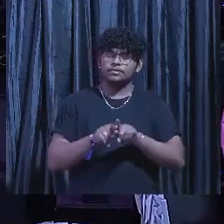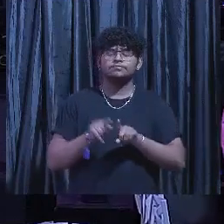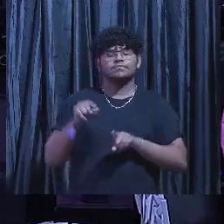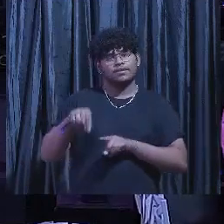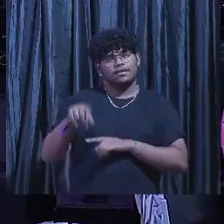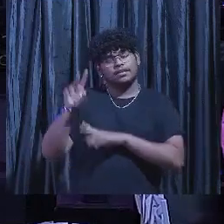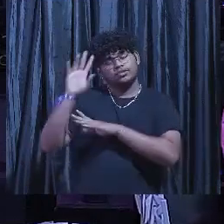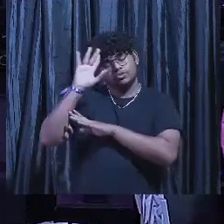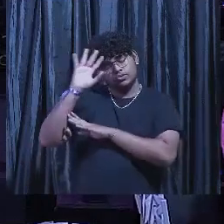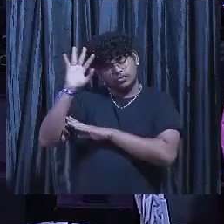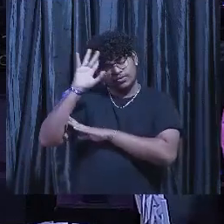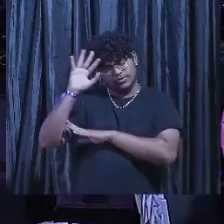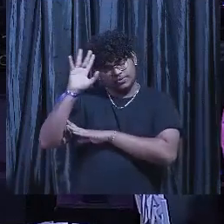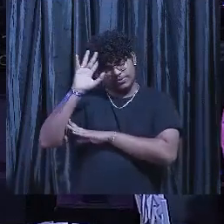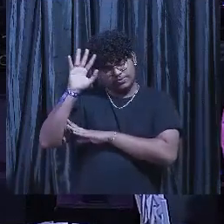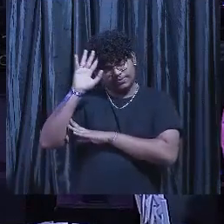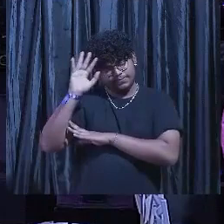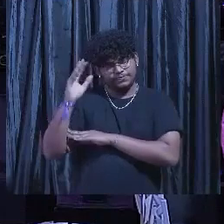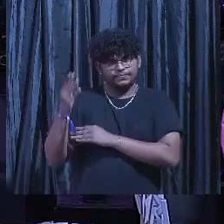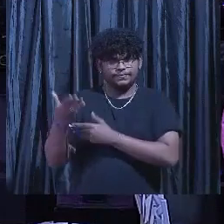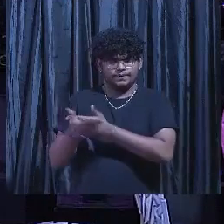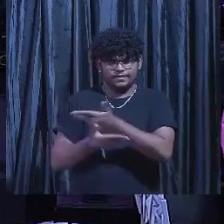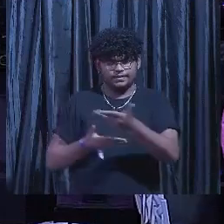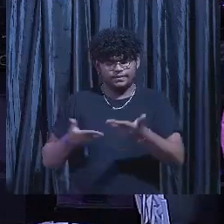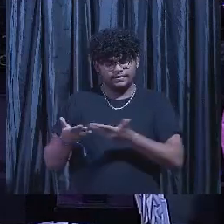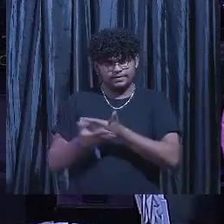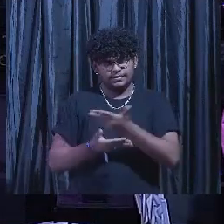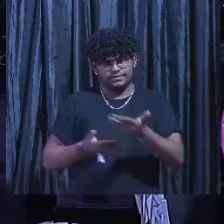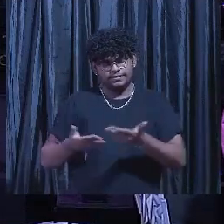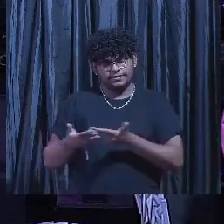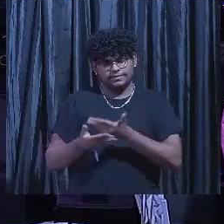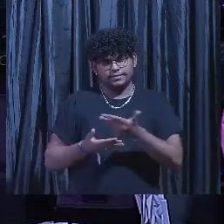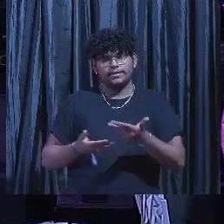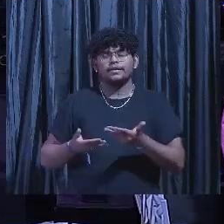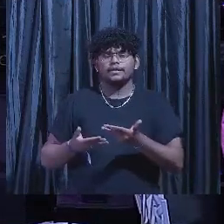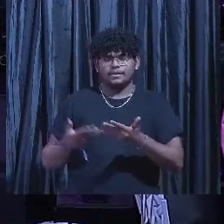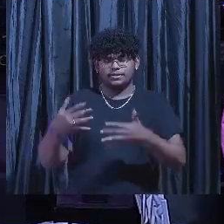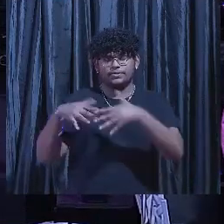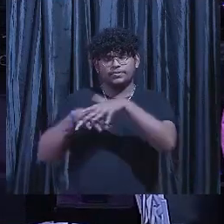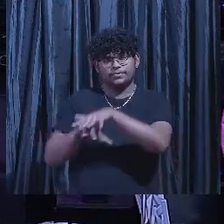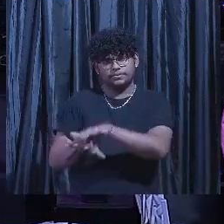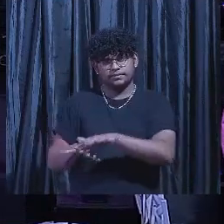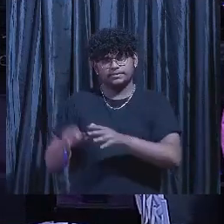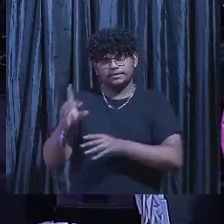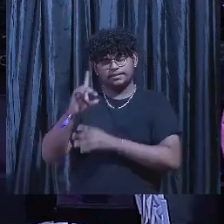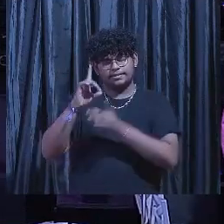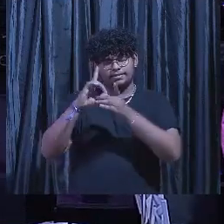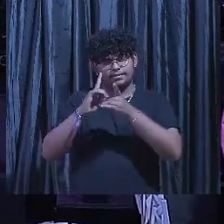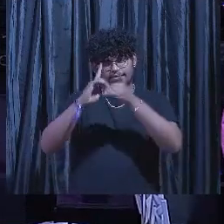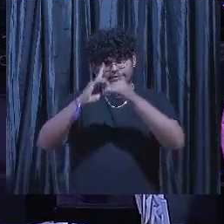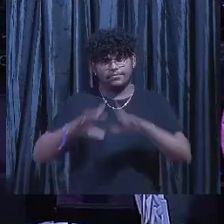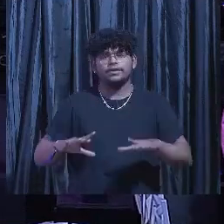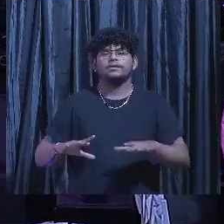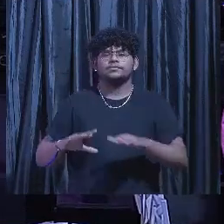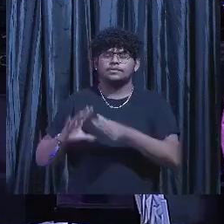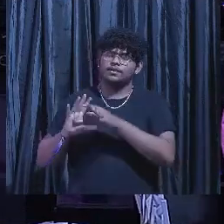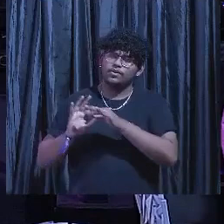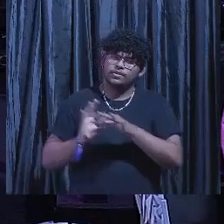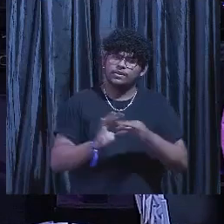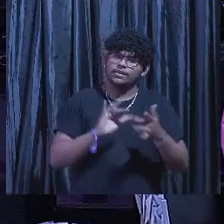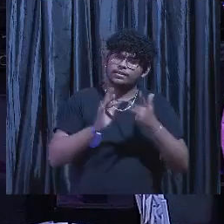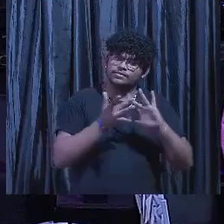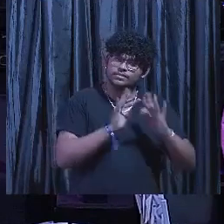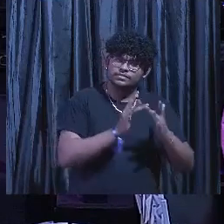que principalmente é poder incluir, democratizar, gerar conexão, gerar novas narrativas a